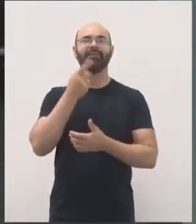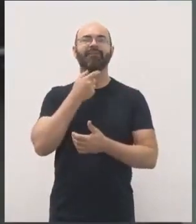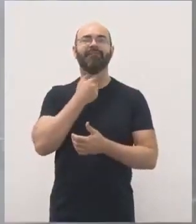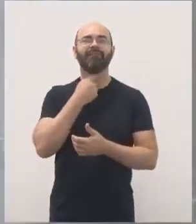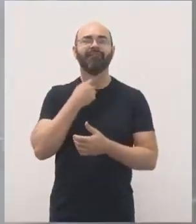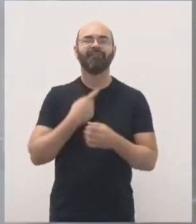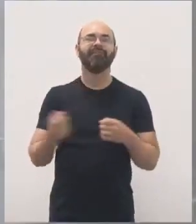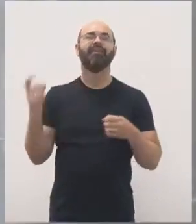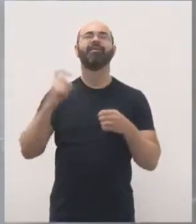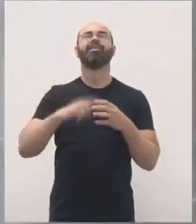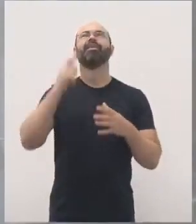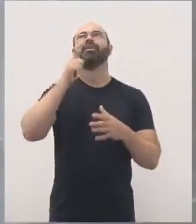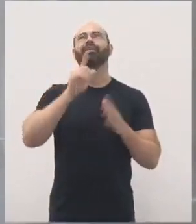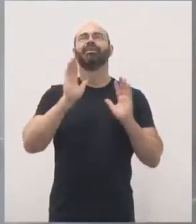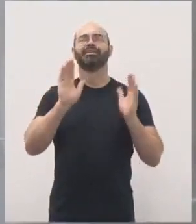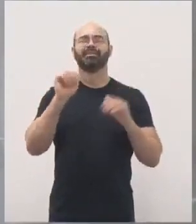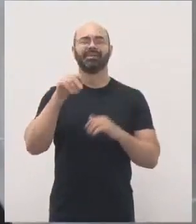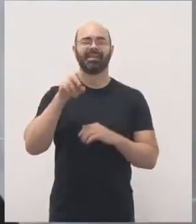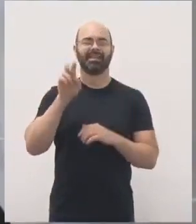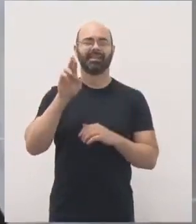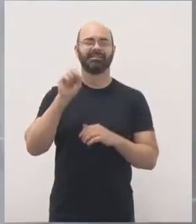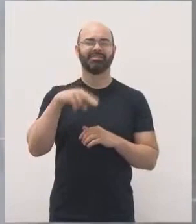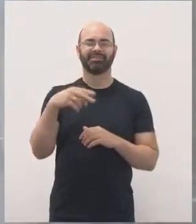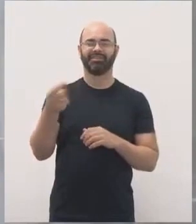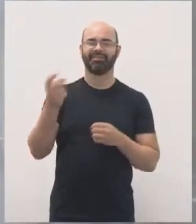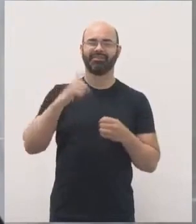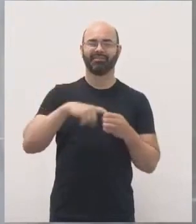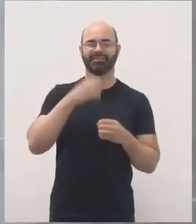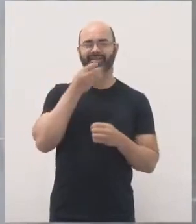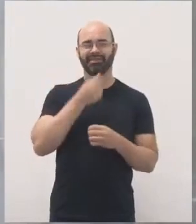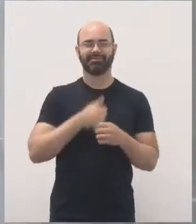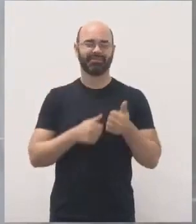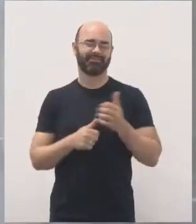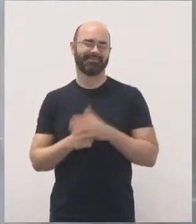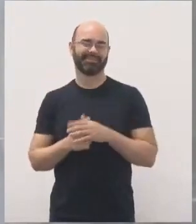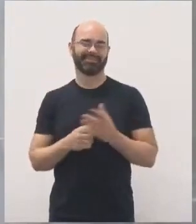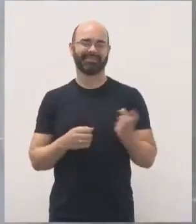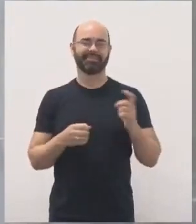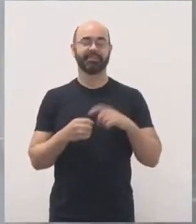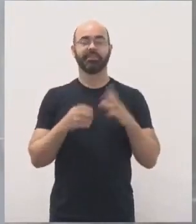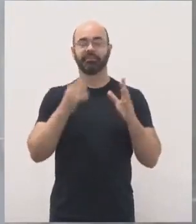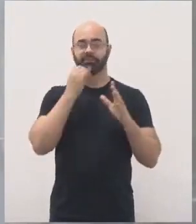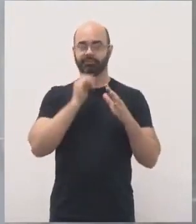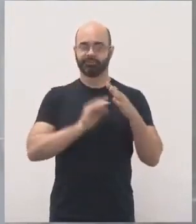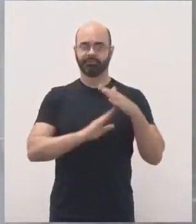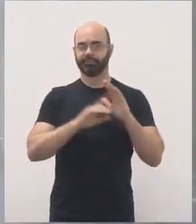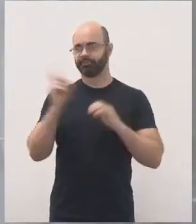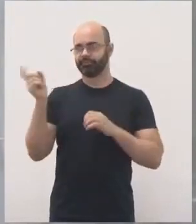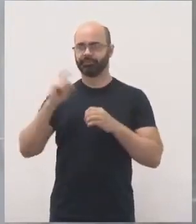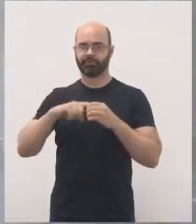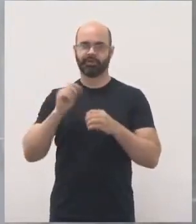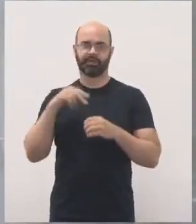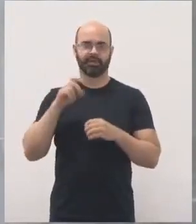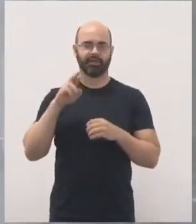Temos o Anderson de volta! Ô, Anderson, muito bom. Então, eu vou passar a palavra para você, vai